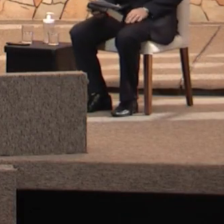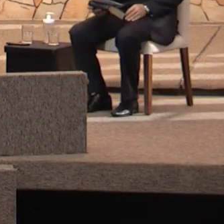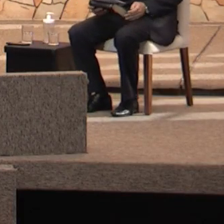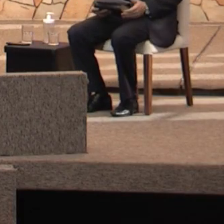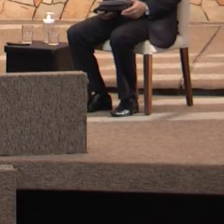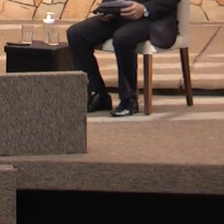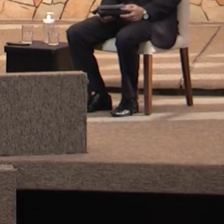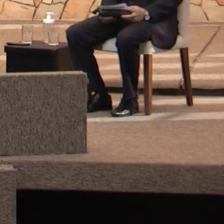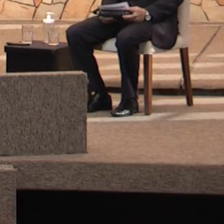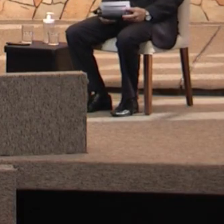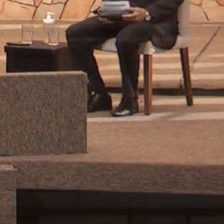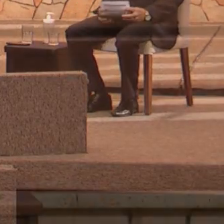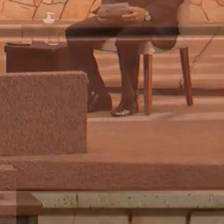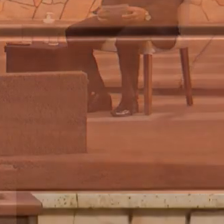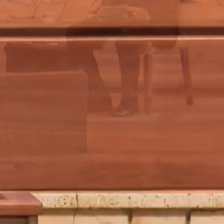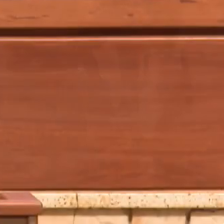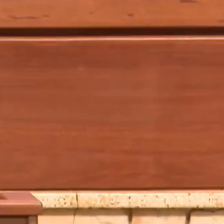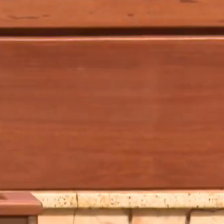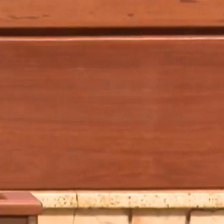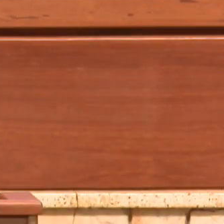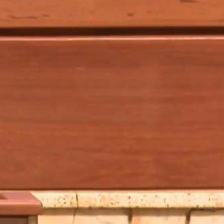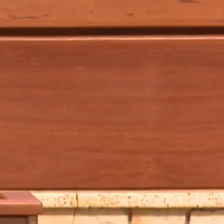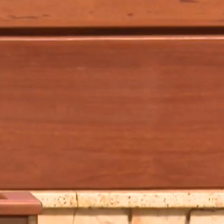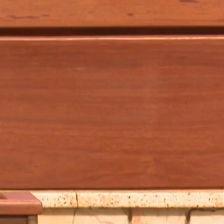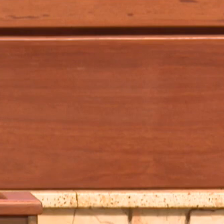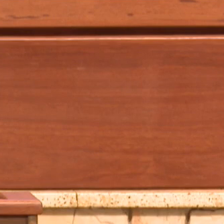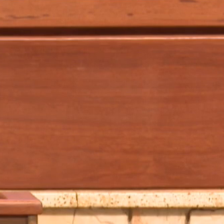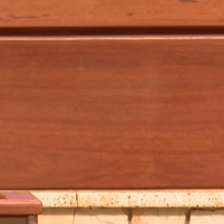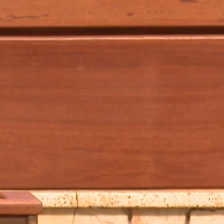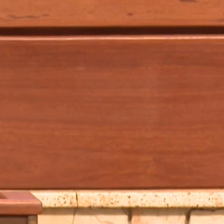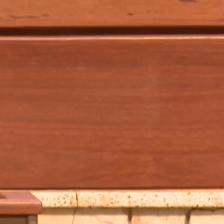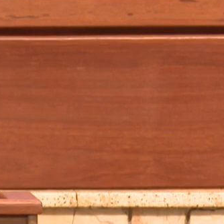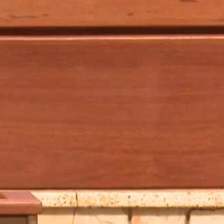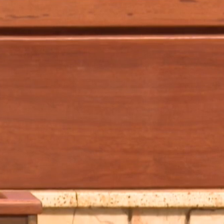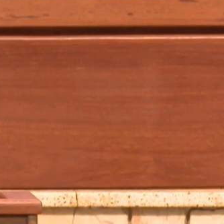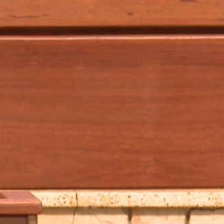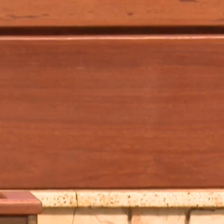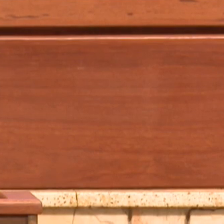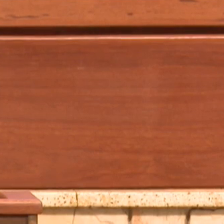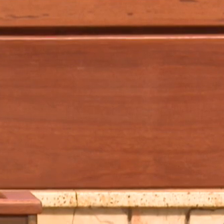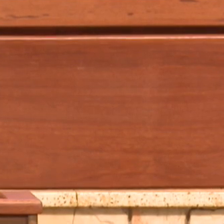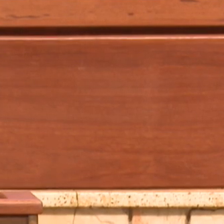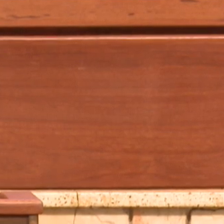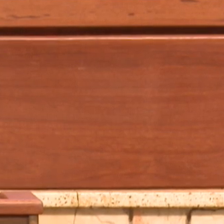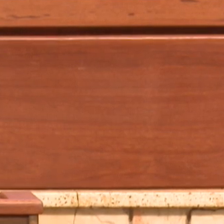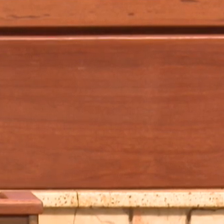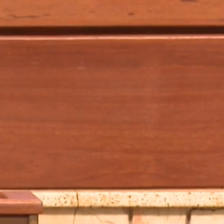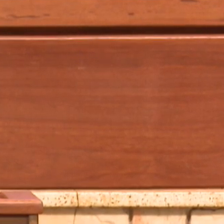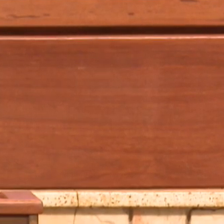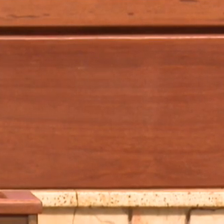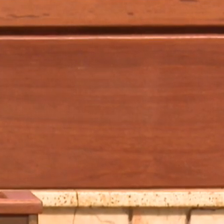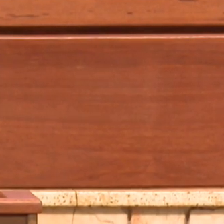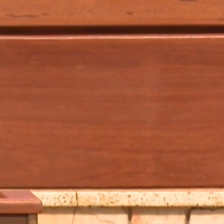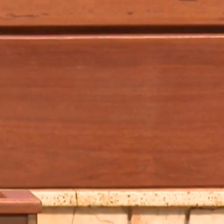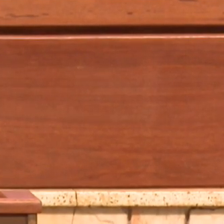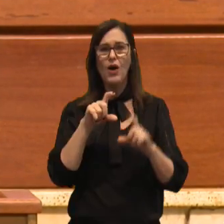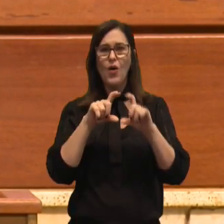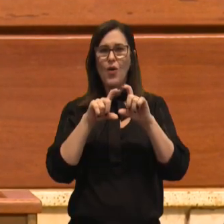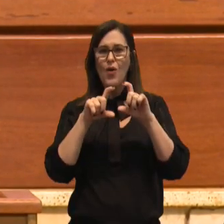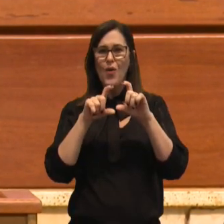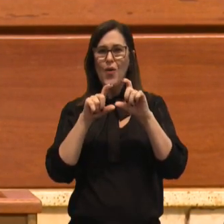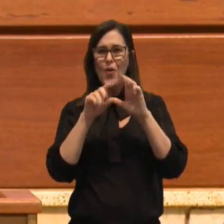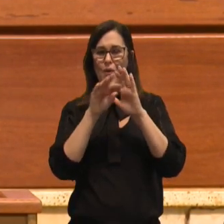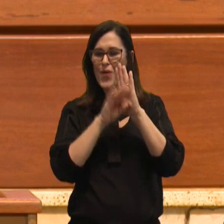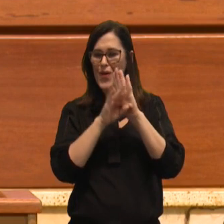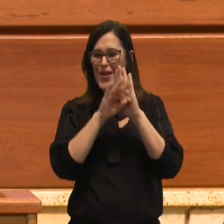Amarás ao Senhor teu Deus com todo o teu coração, com toda a tua alma, com todas as tuas forças. Um trecho que vamos cantar